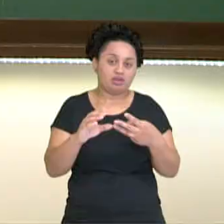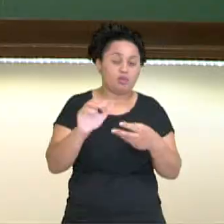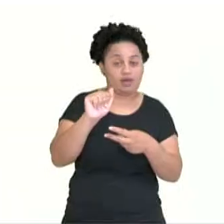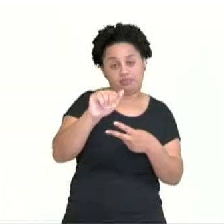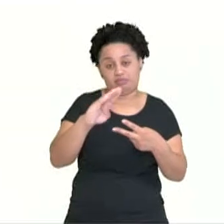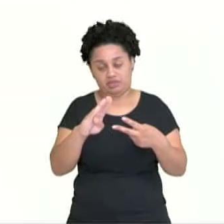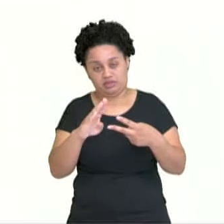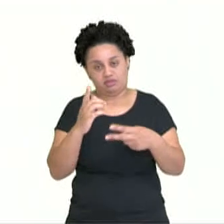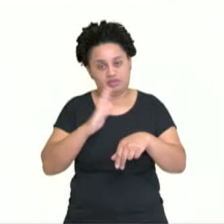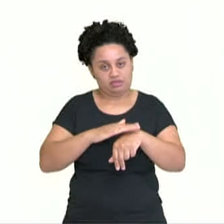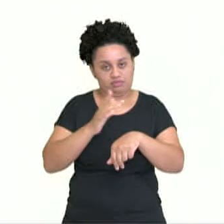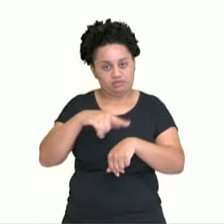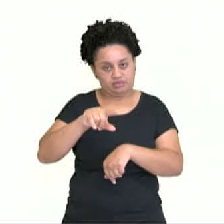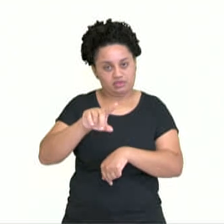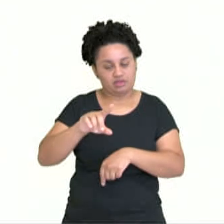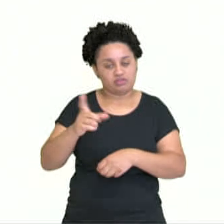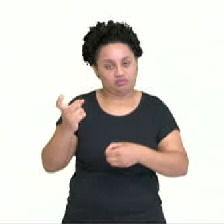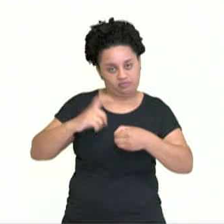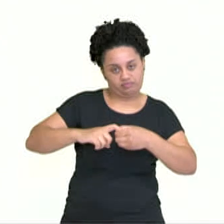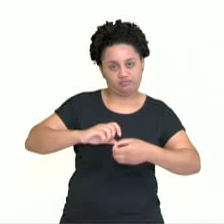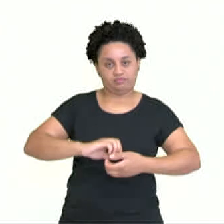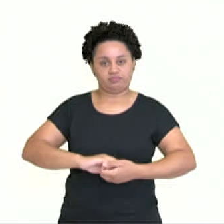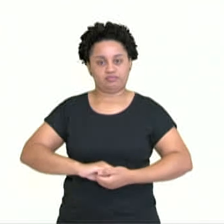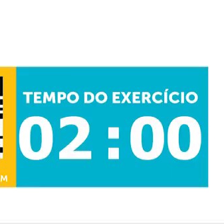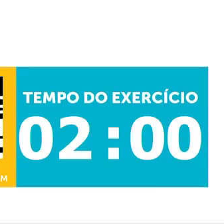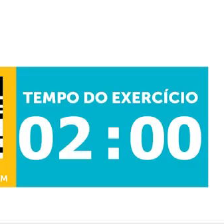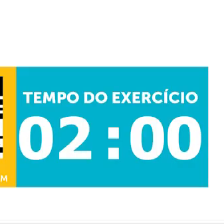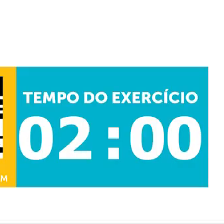vocês e já volto aí.